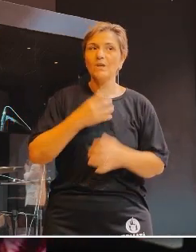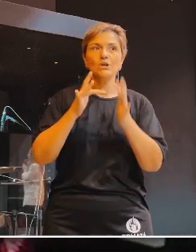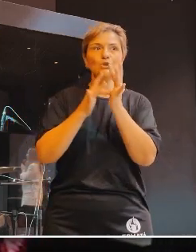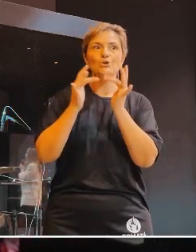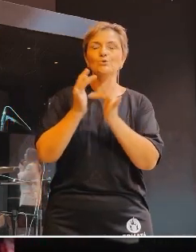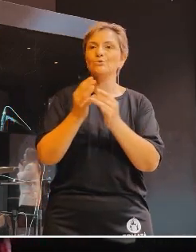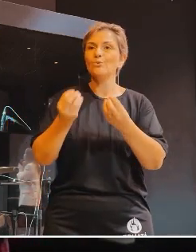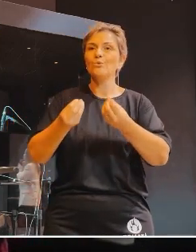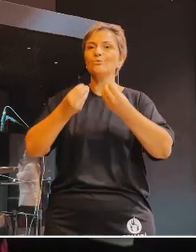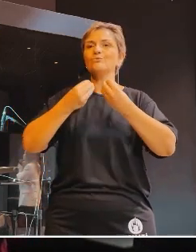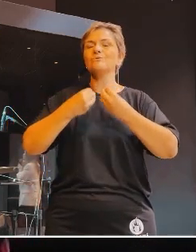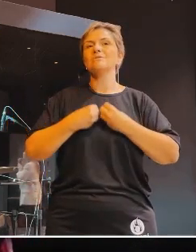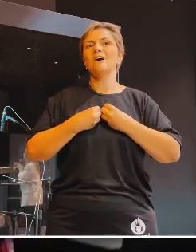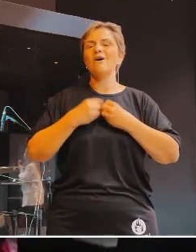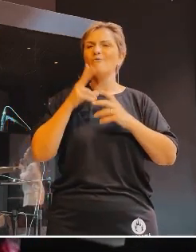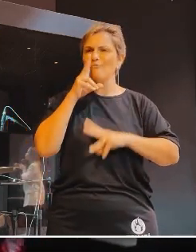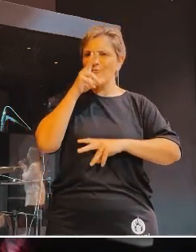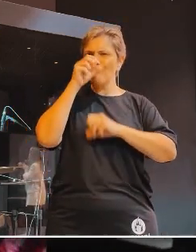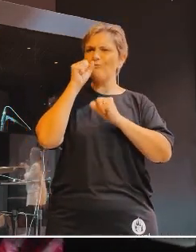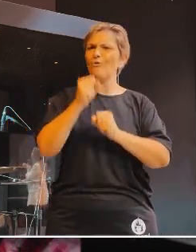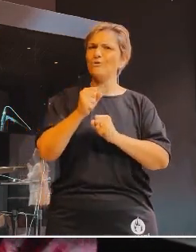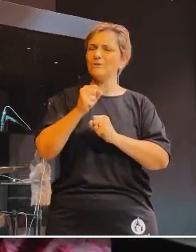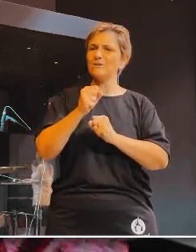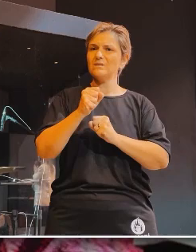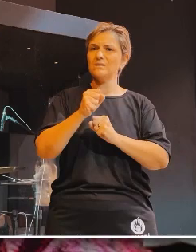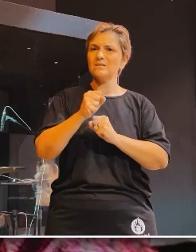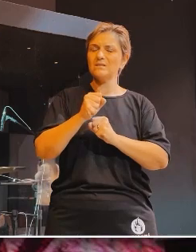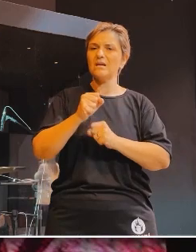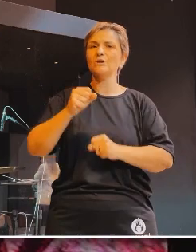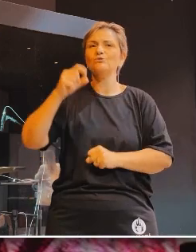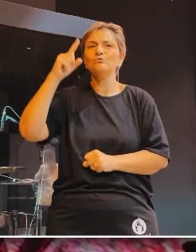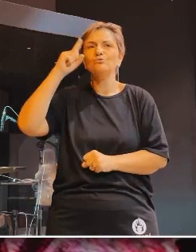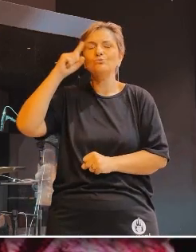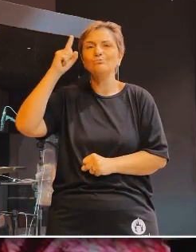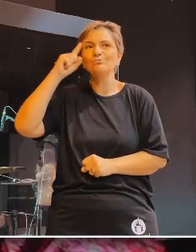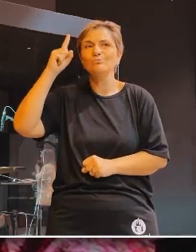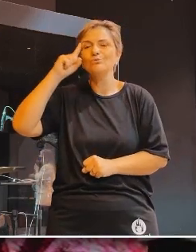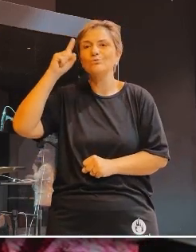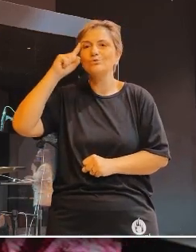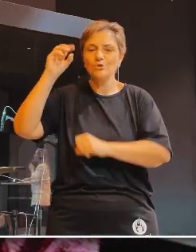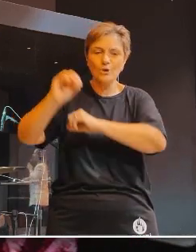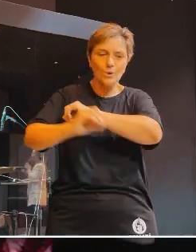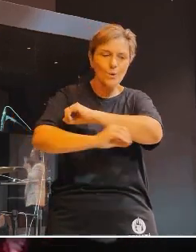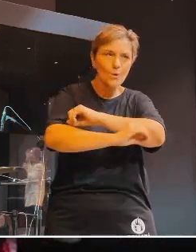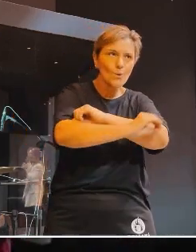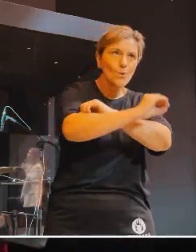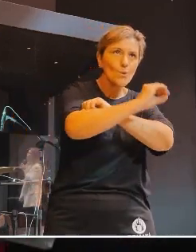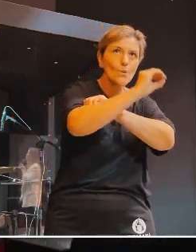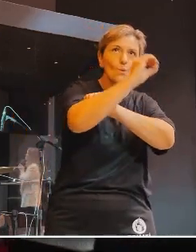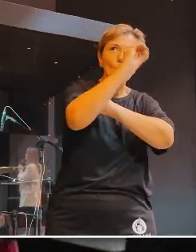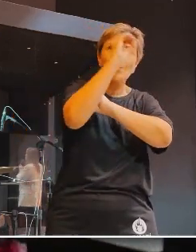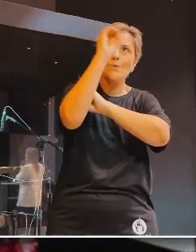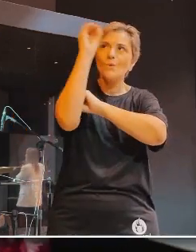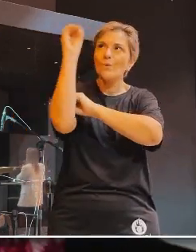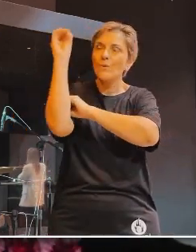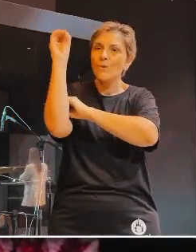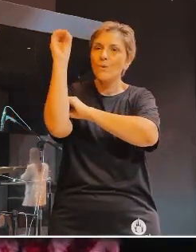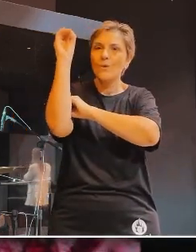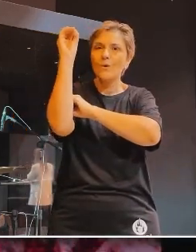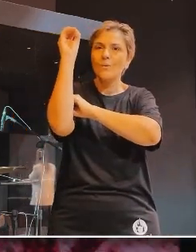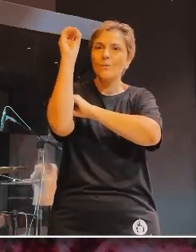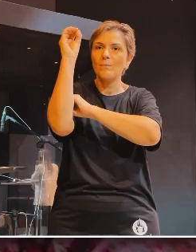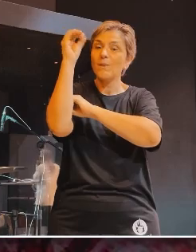nos dá forças todo novo amanhecer para lutar as nossas guerras, como nós ouvimos no culto